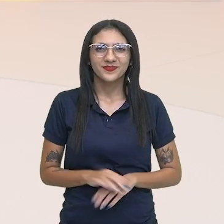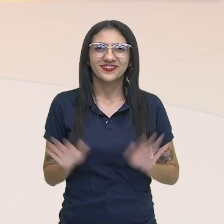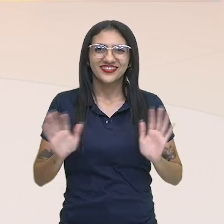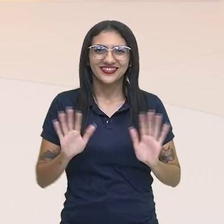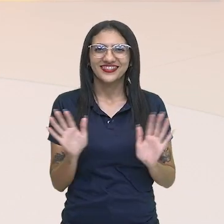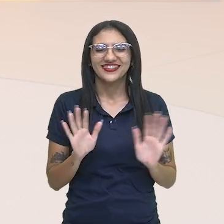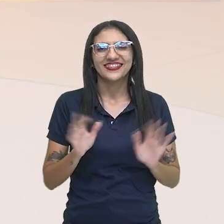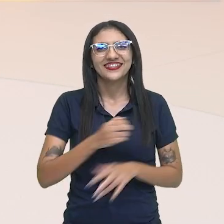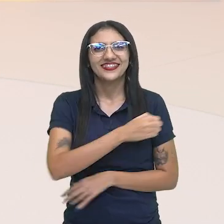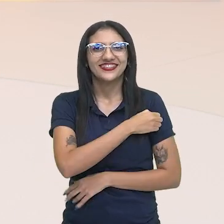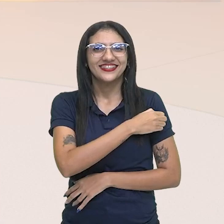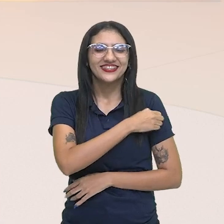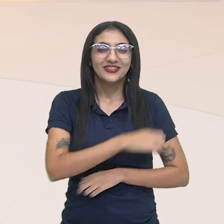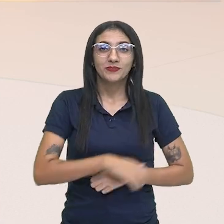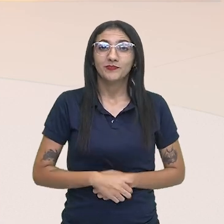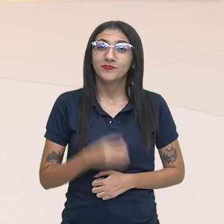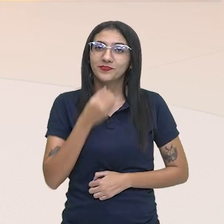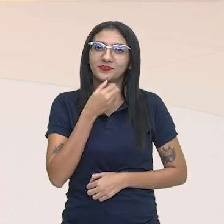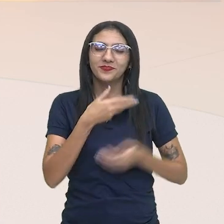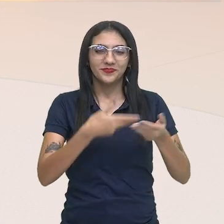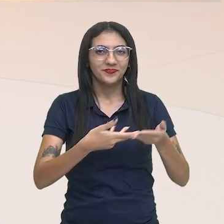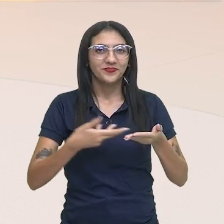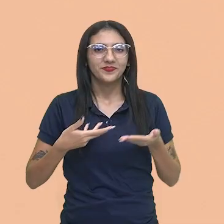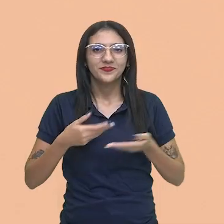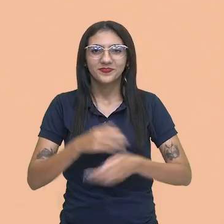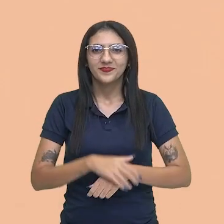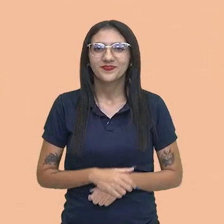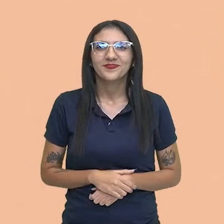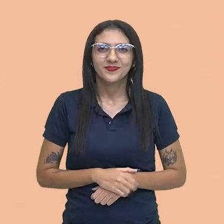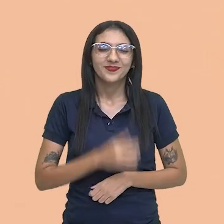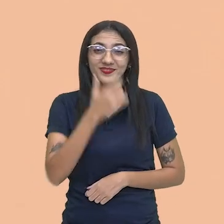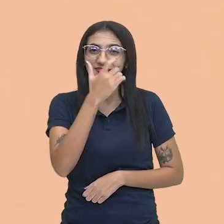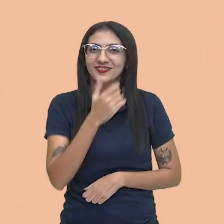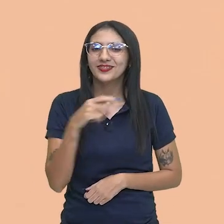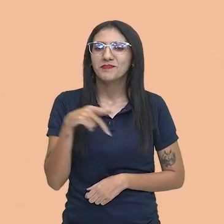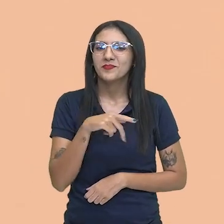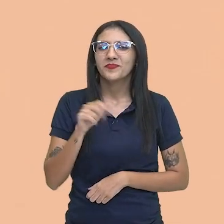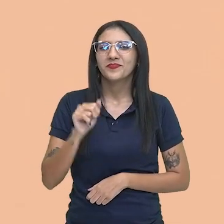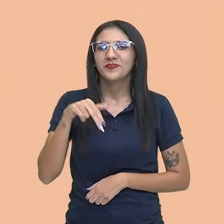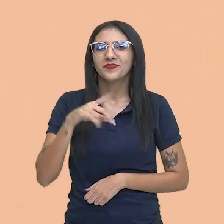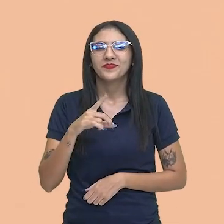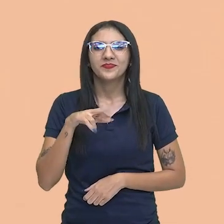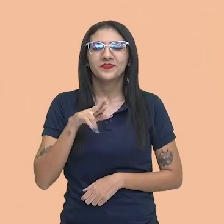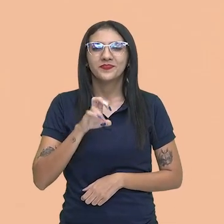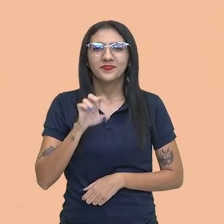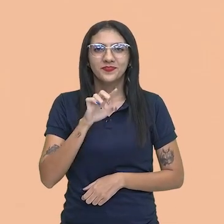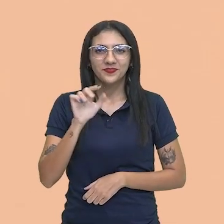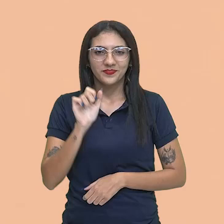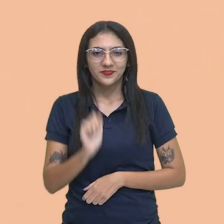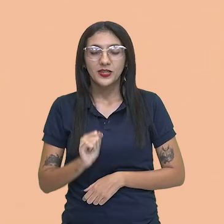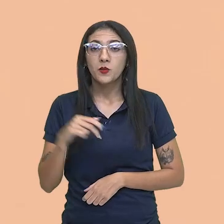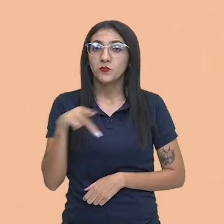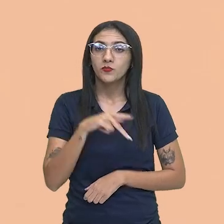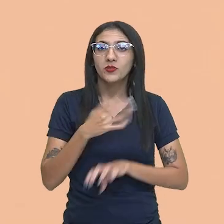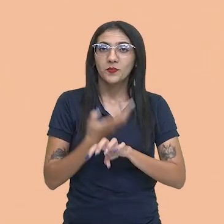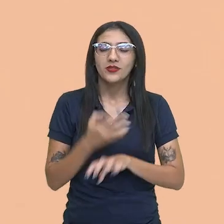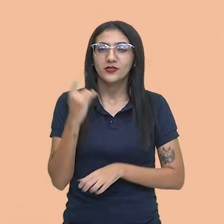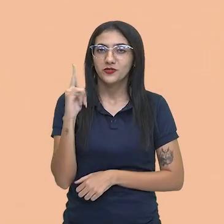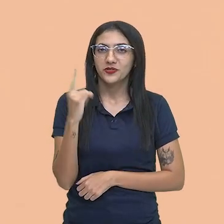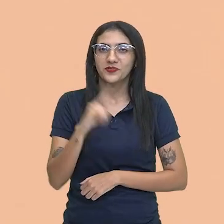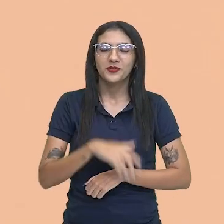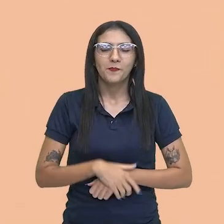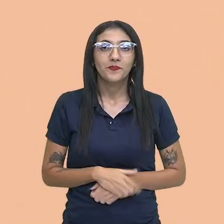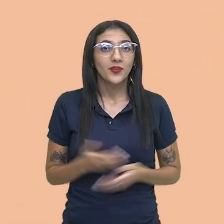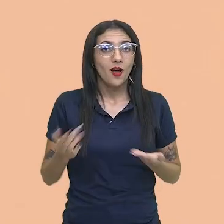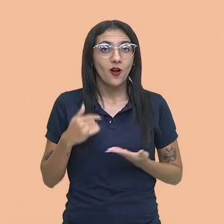Olá, tudo bem com vocês? Sejam todos bem-vindos. Sou a professora Andresa Xavier, professora do componente de Geografia.